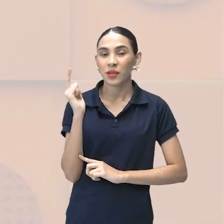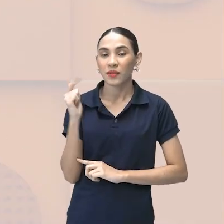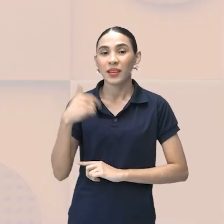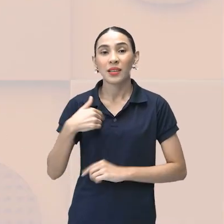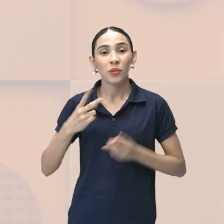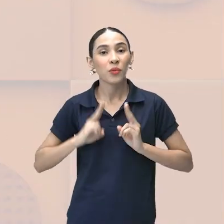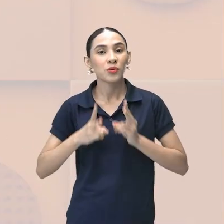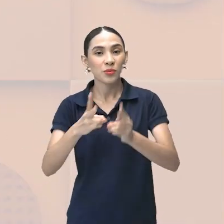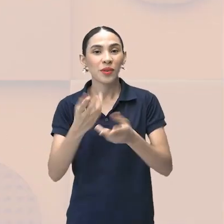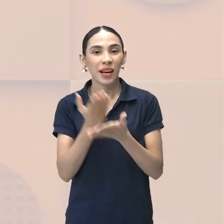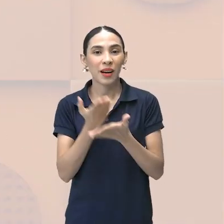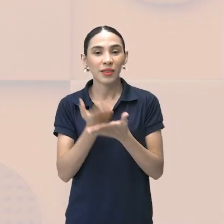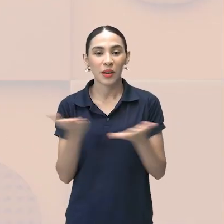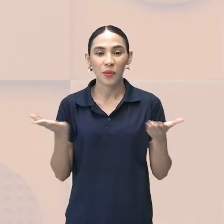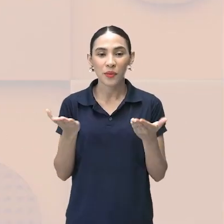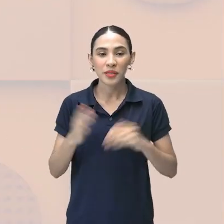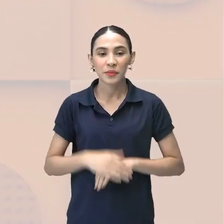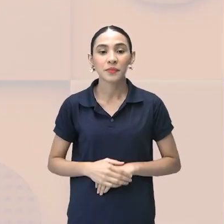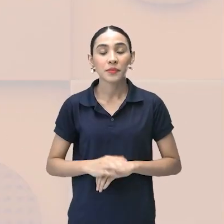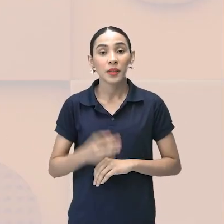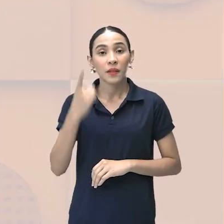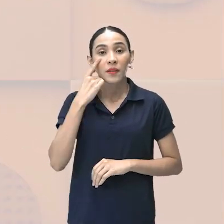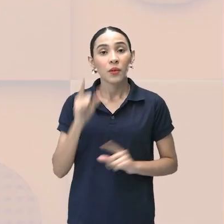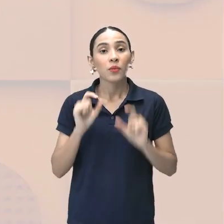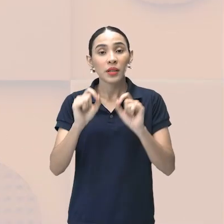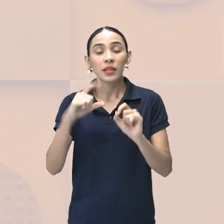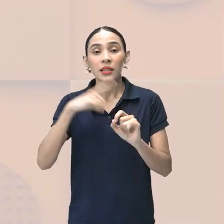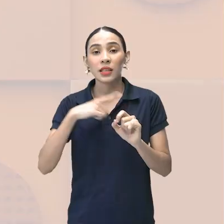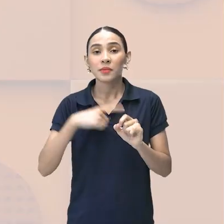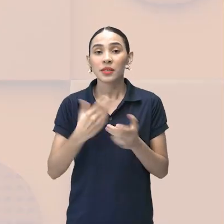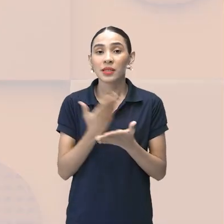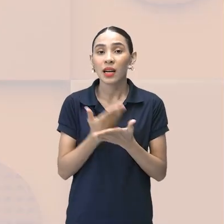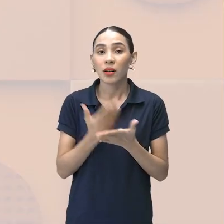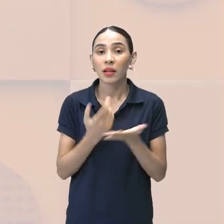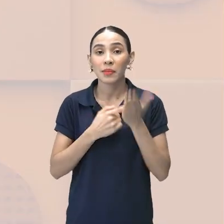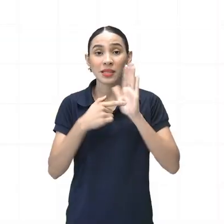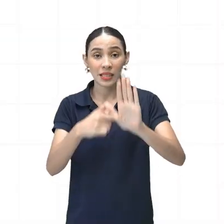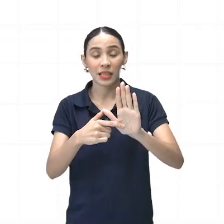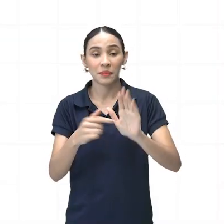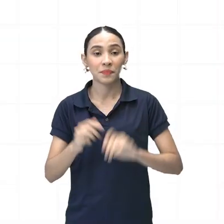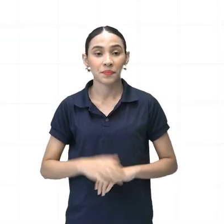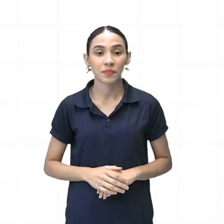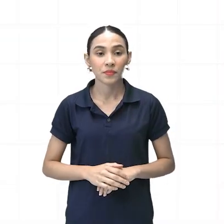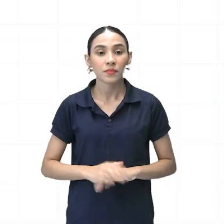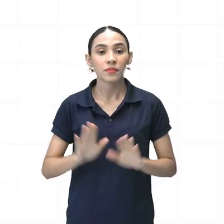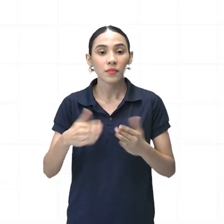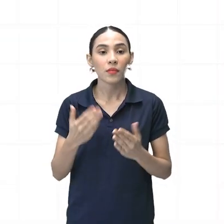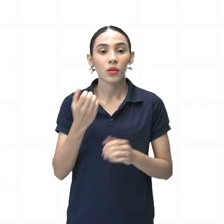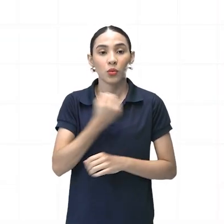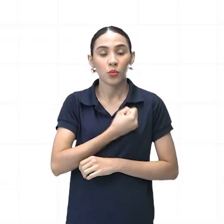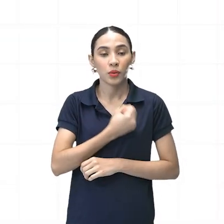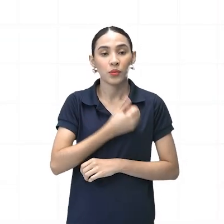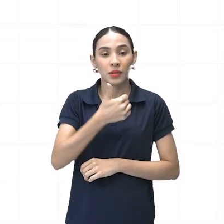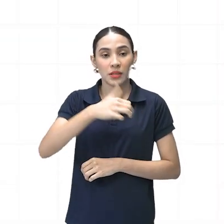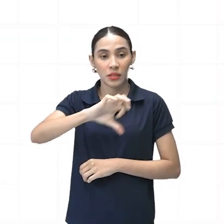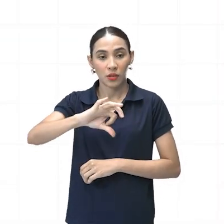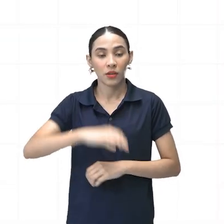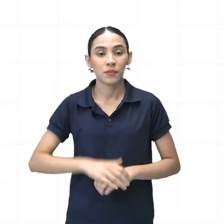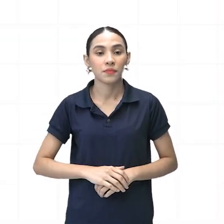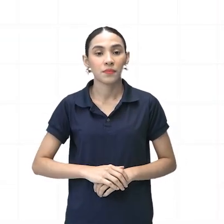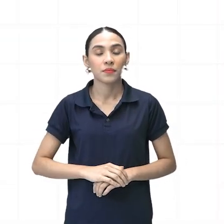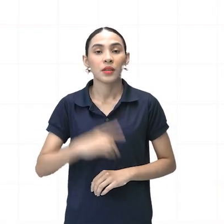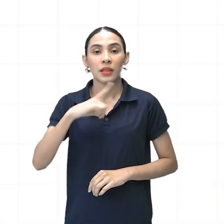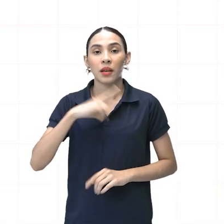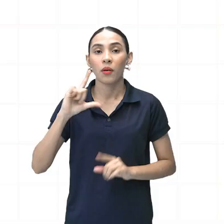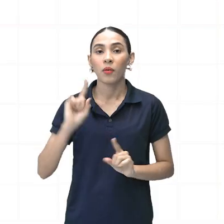dar continuidade às nossas atividades. Vamos verificar o que nós temos para a presente aula. Estamos na aula de número 19